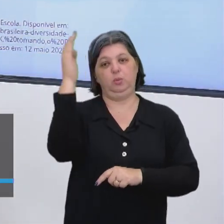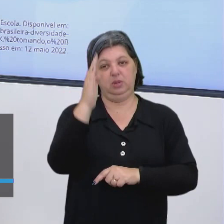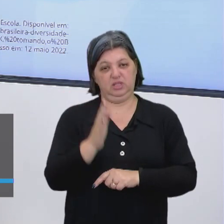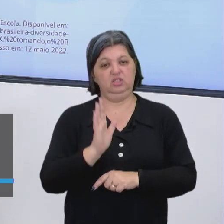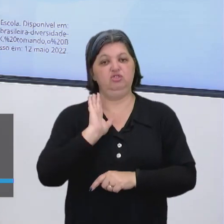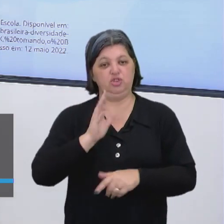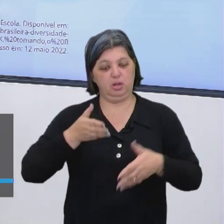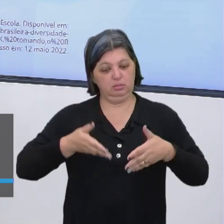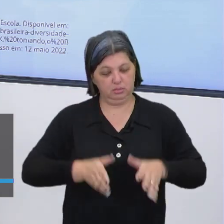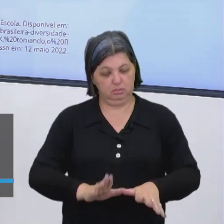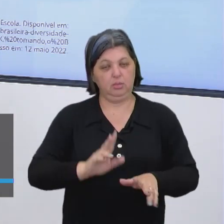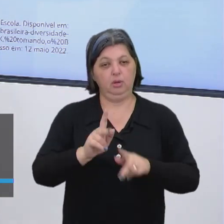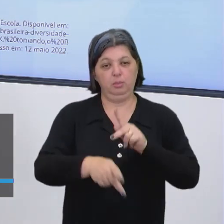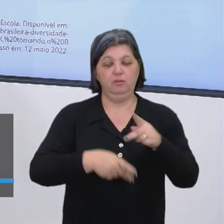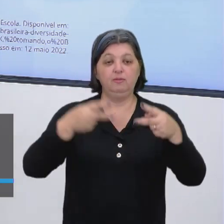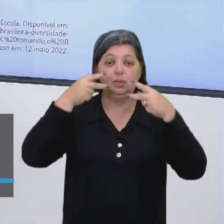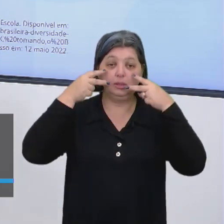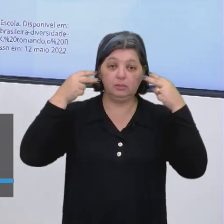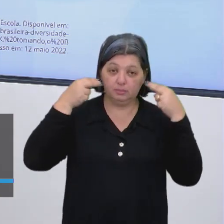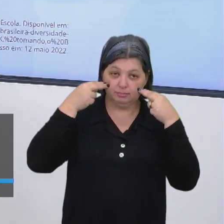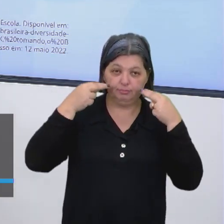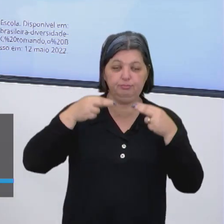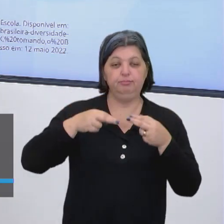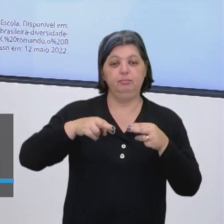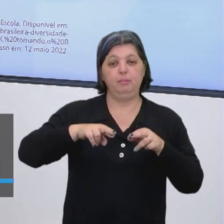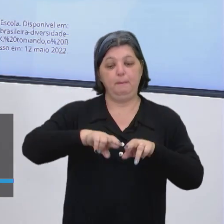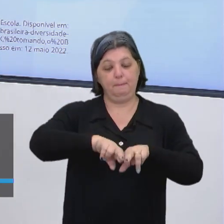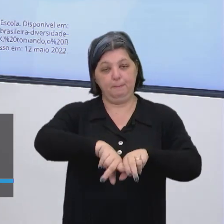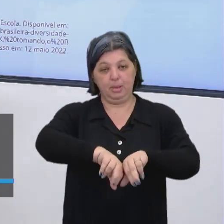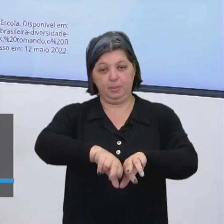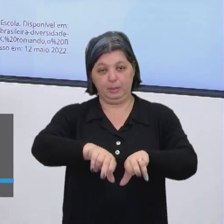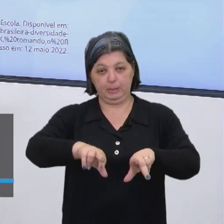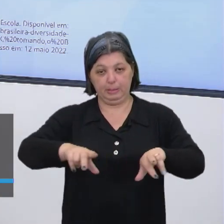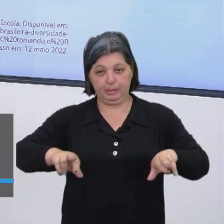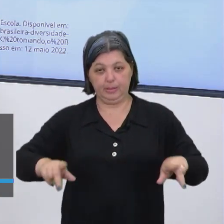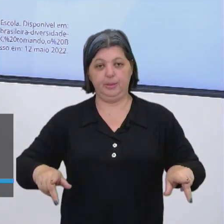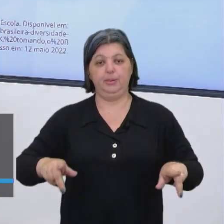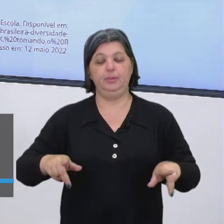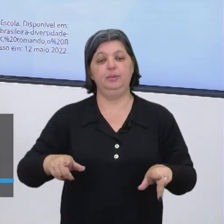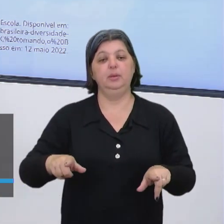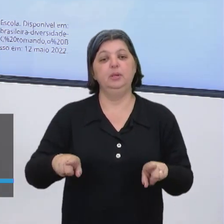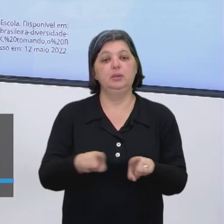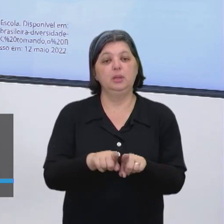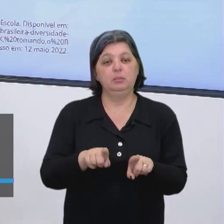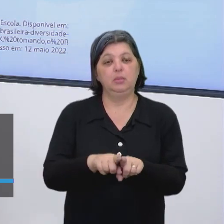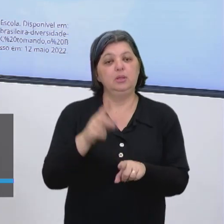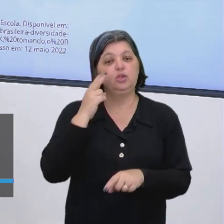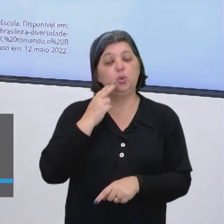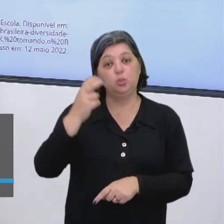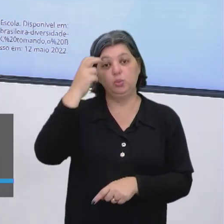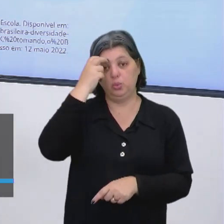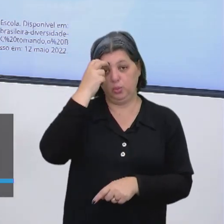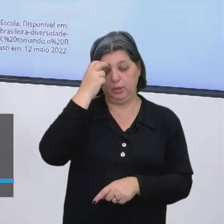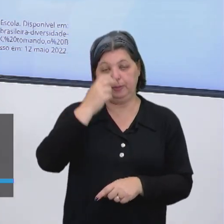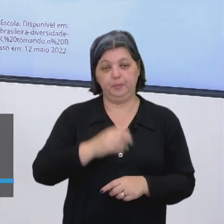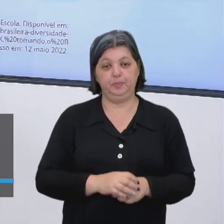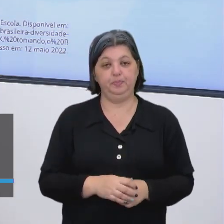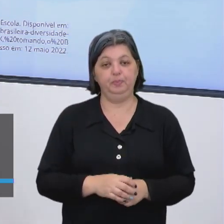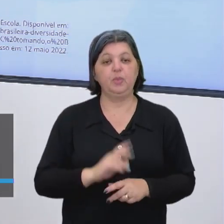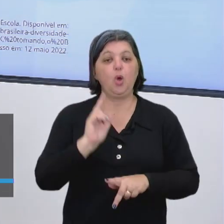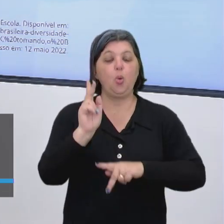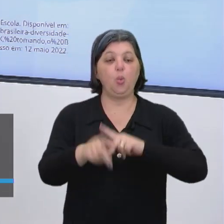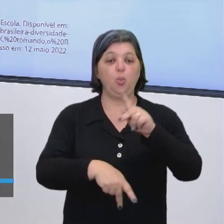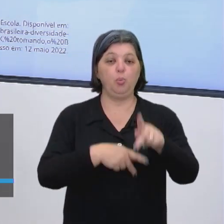são os povos indígenas, de diversas etnias, de diversas, né, matrizes culturais. Esses povos